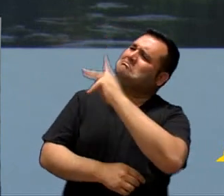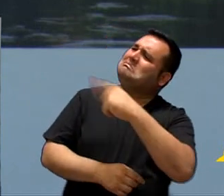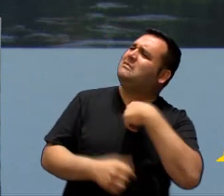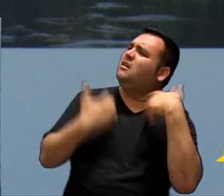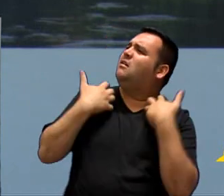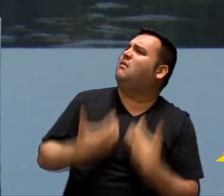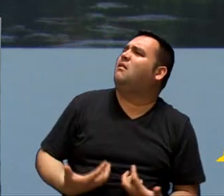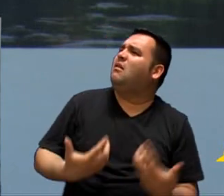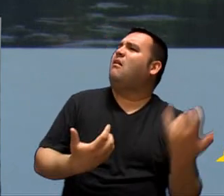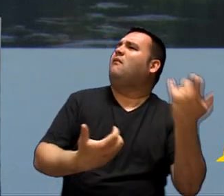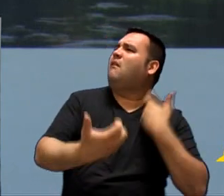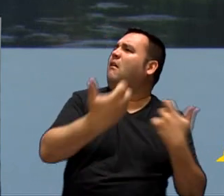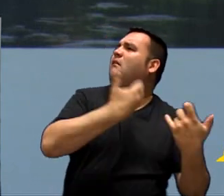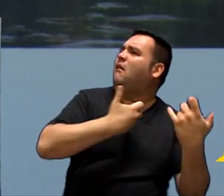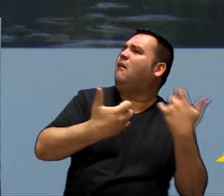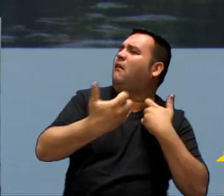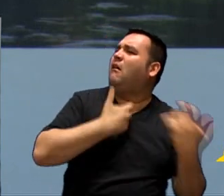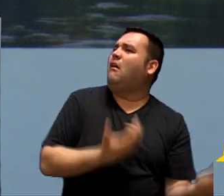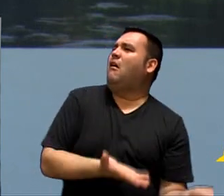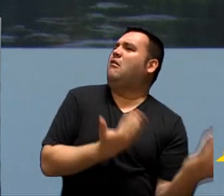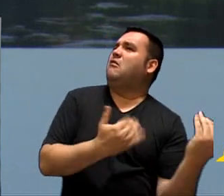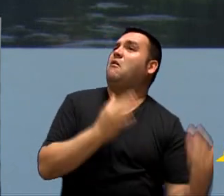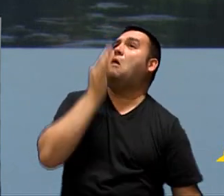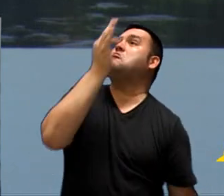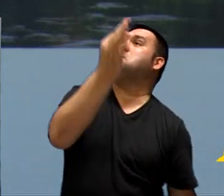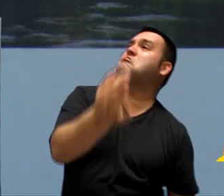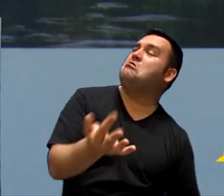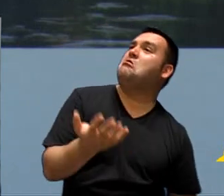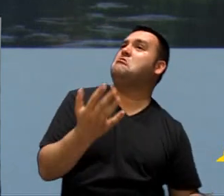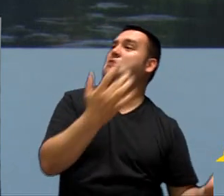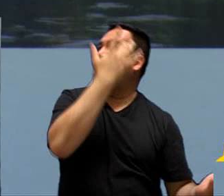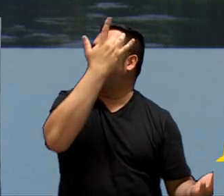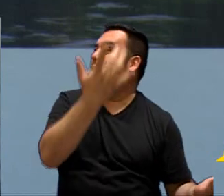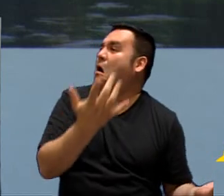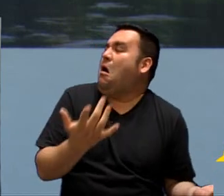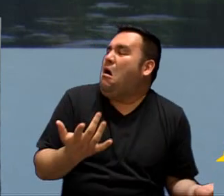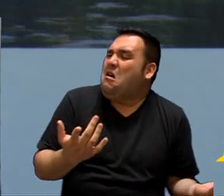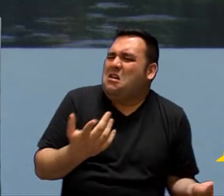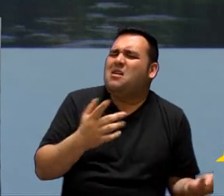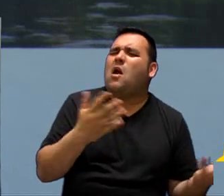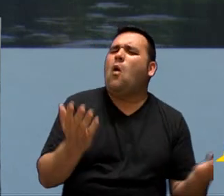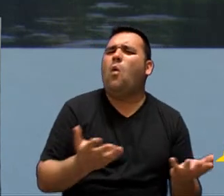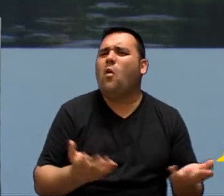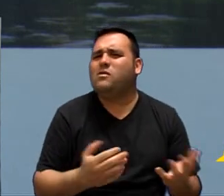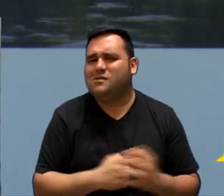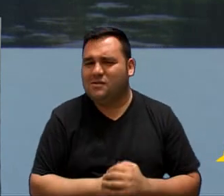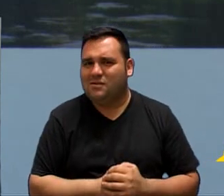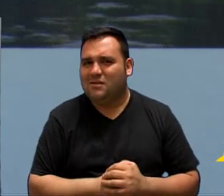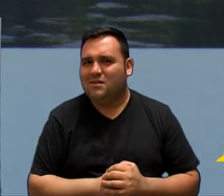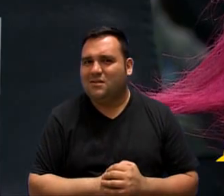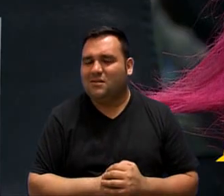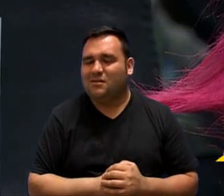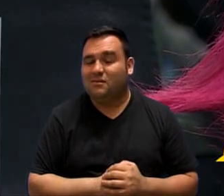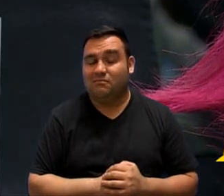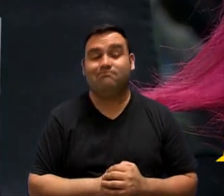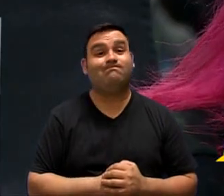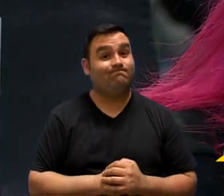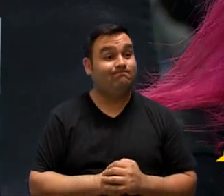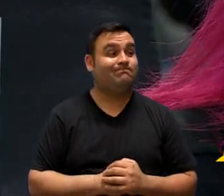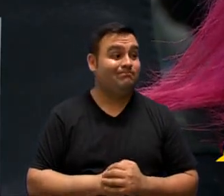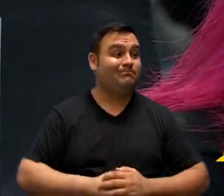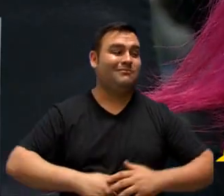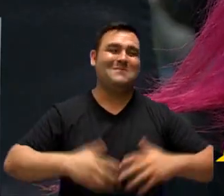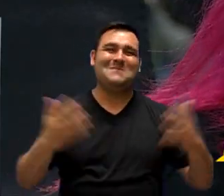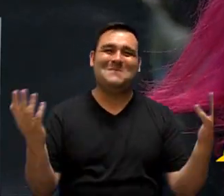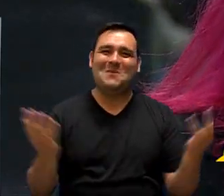estou cansada de ouvir que nós, jovens, somos o amanhã, o futuro e hoje". Pois bem, é com